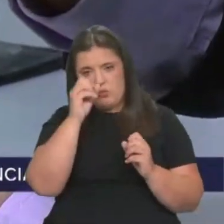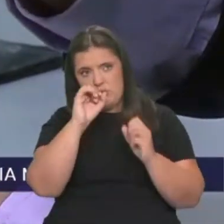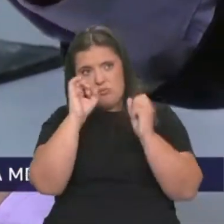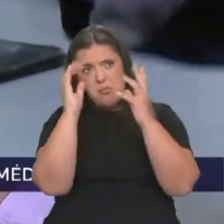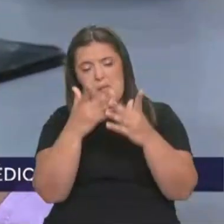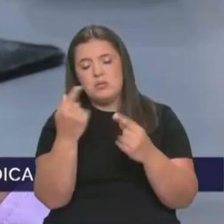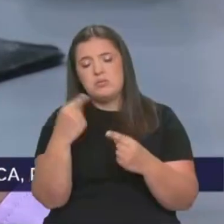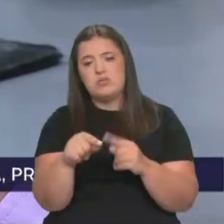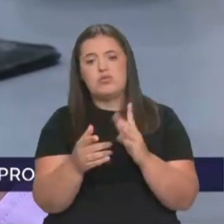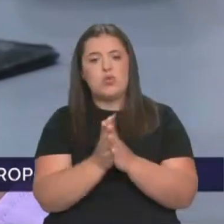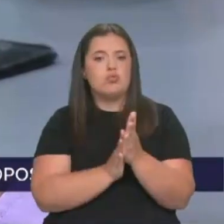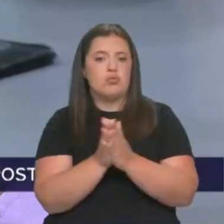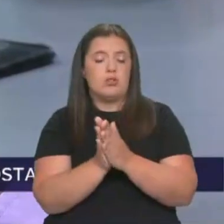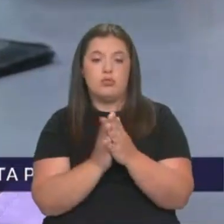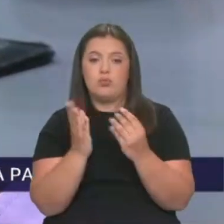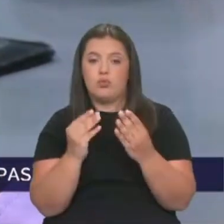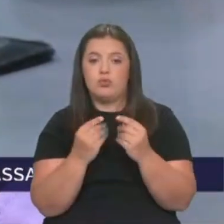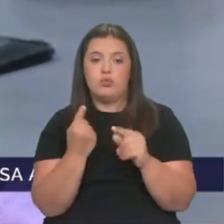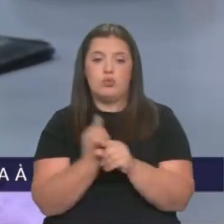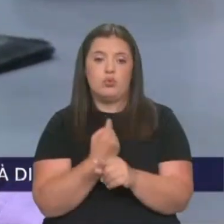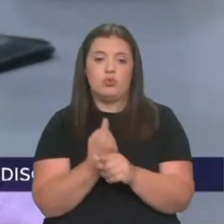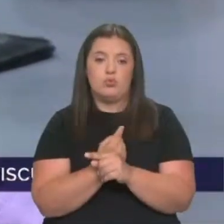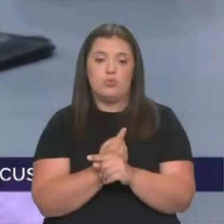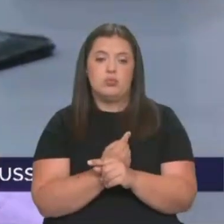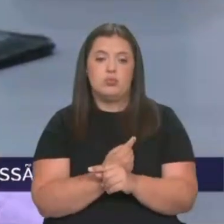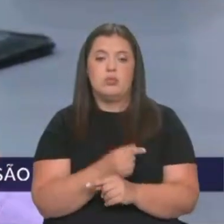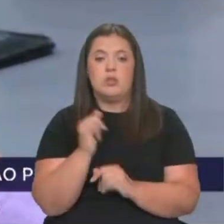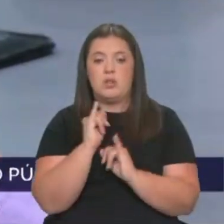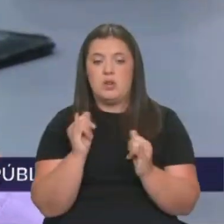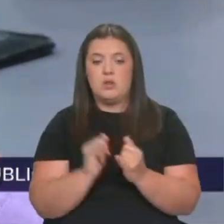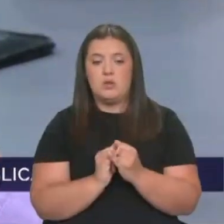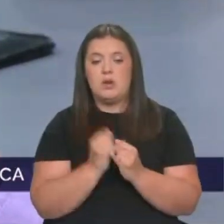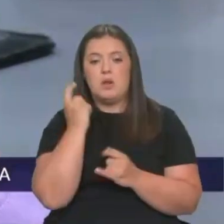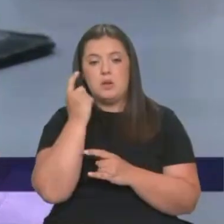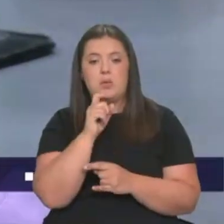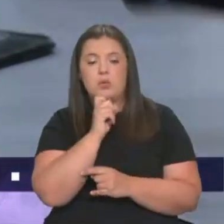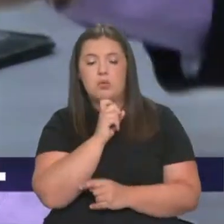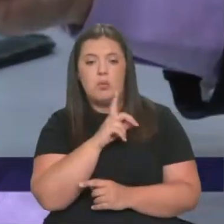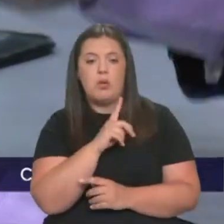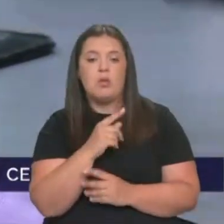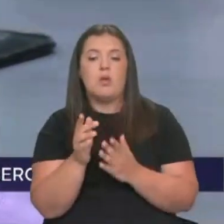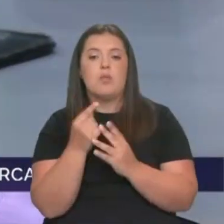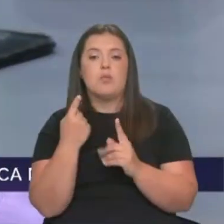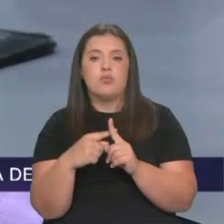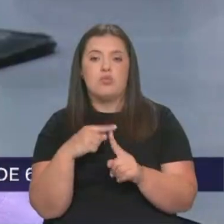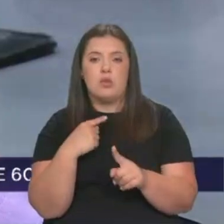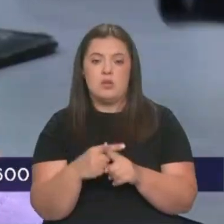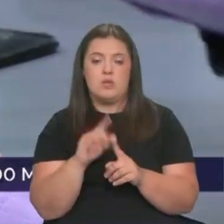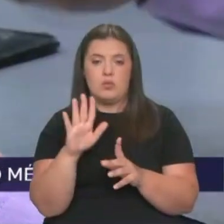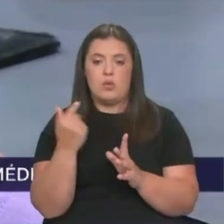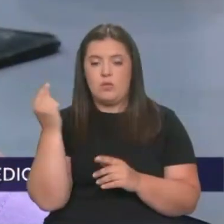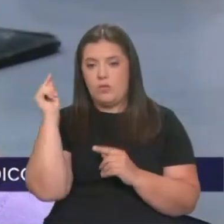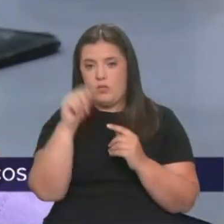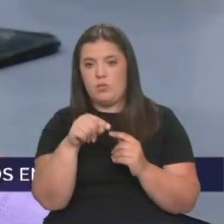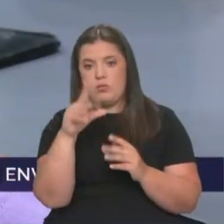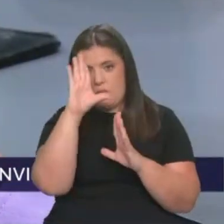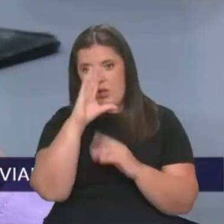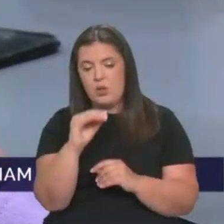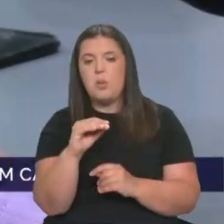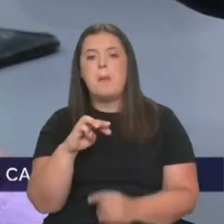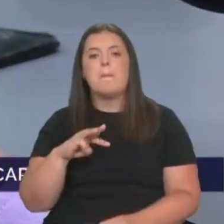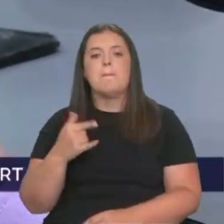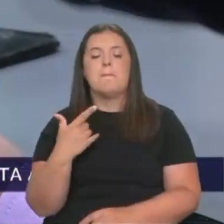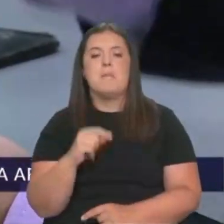mais utilizados, frutos de investigação na Estação Espacial Internacional, e pensa-se que poderão ser extremamente úteis. Quando fomos para a Lua, para Marte, também